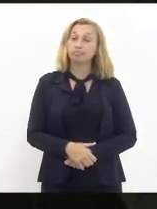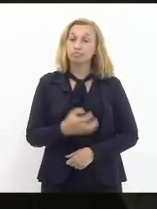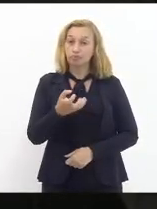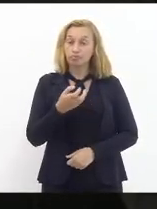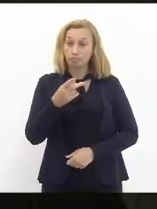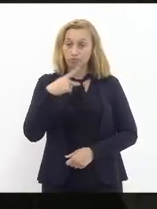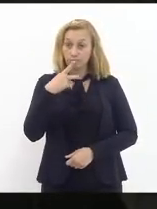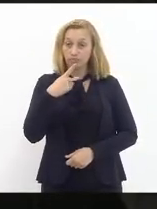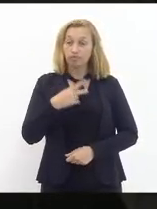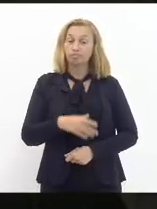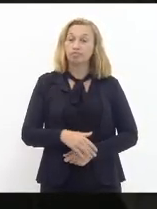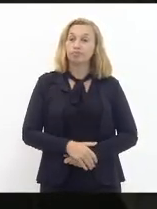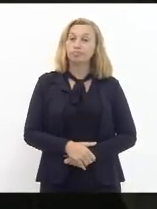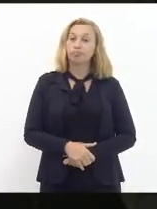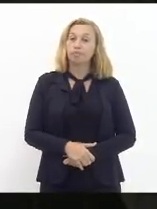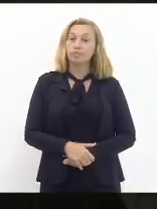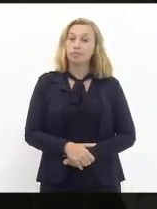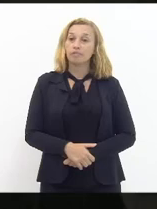trazer.